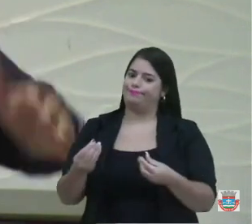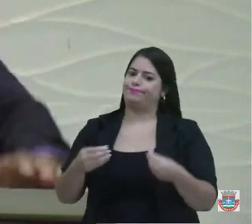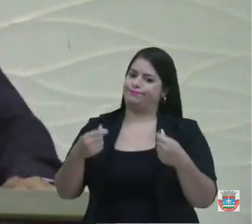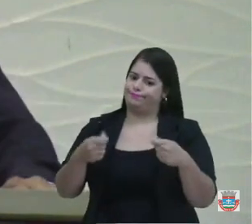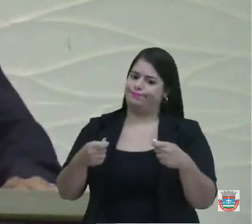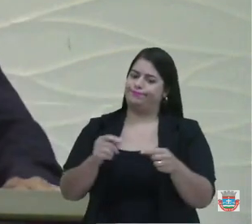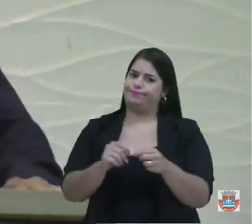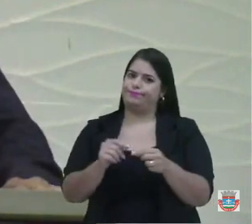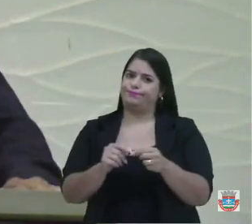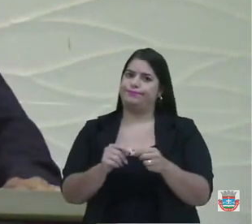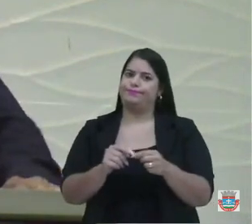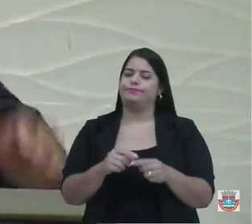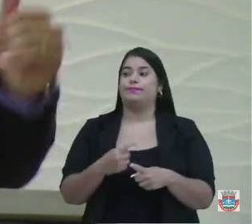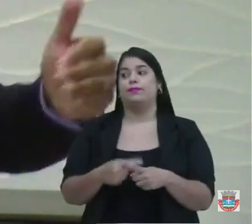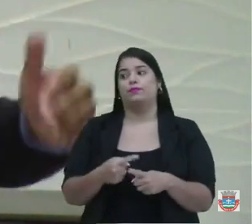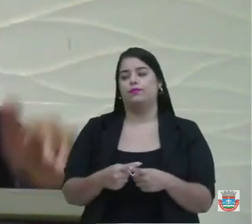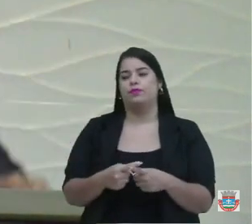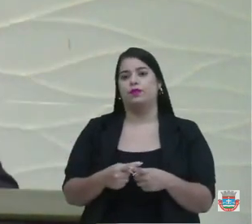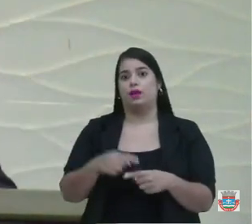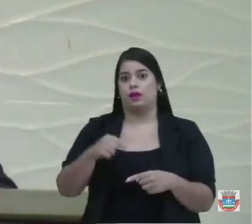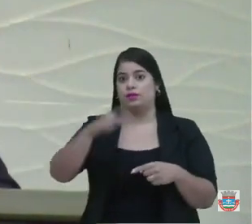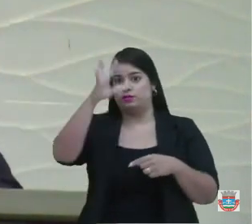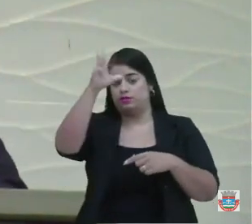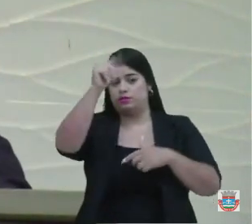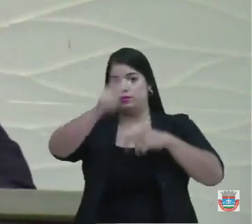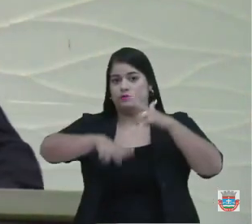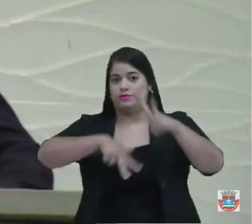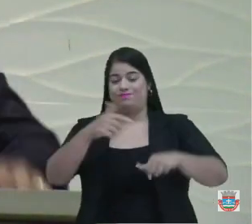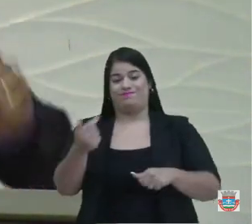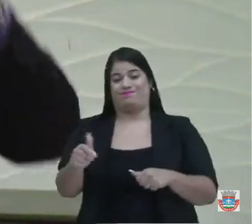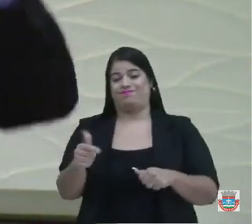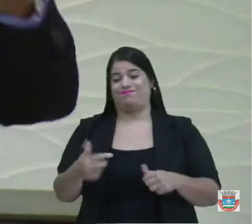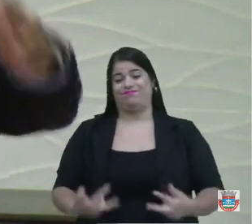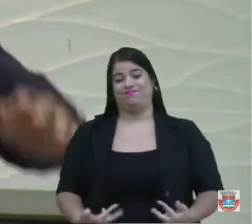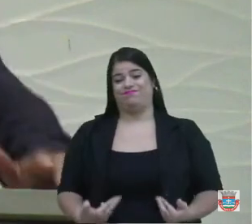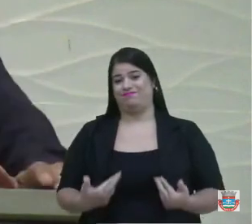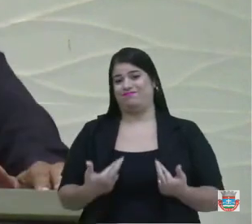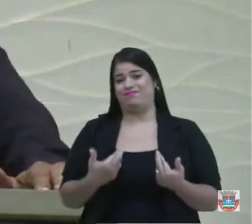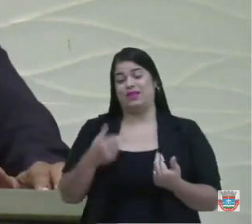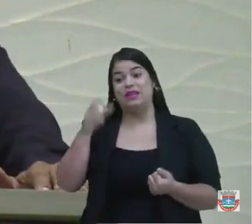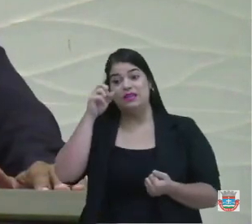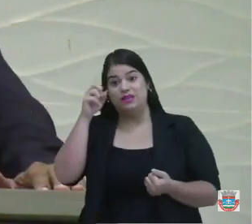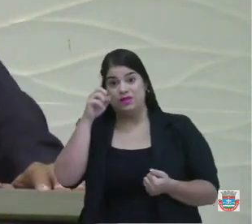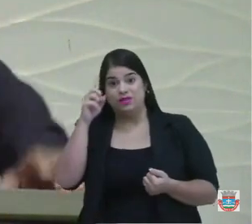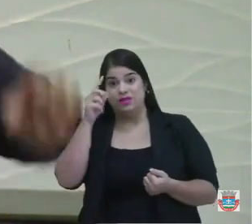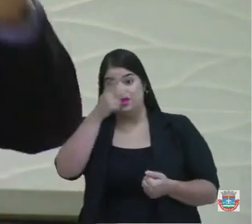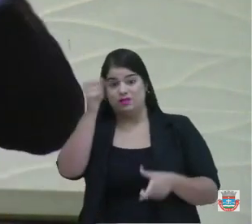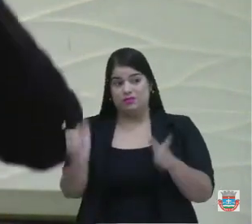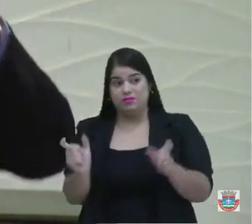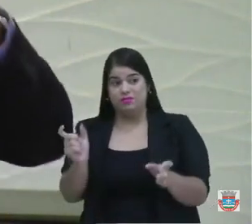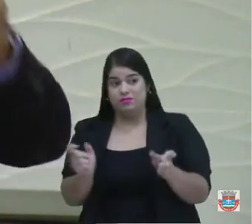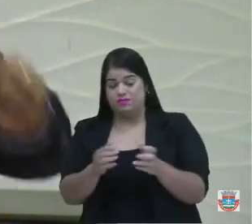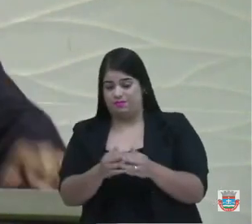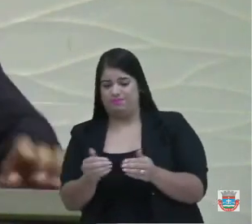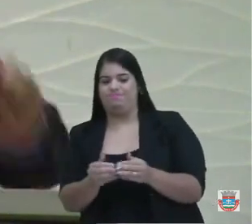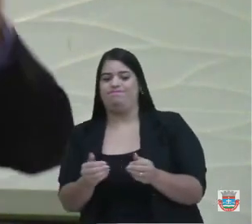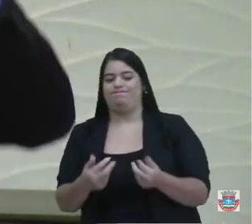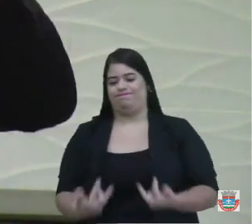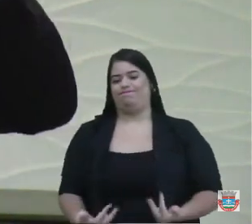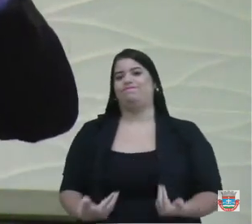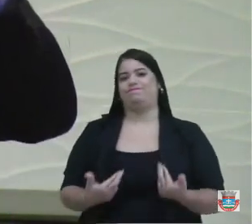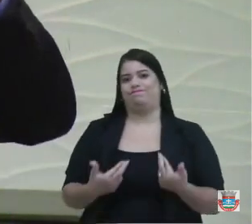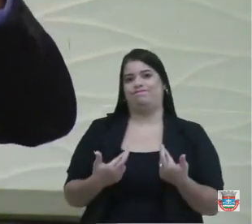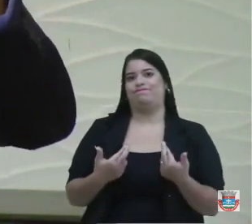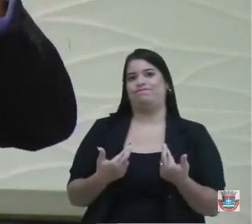A demanda é grande porque aqui em São Bento não tem cirurgia, todos os dias o povo me pede cirurgia e digo,